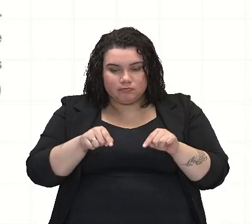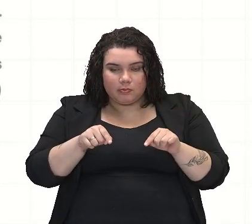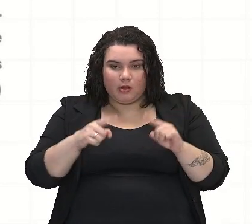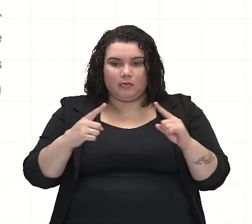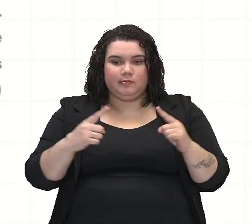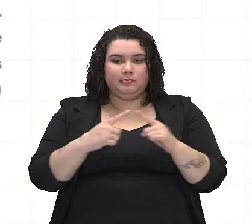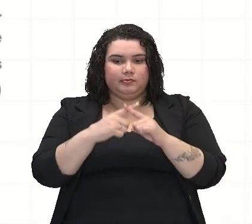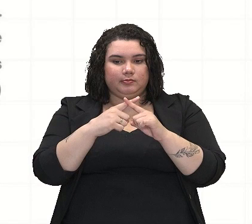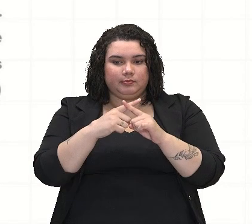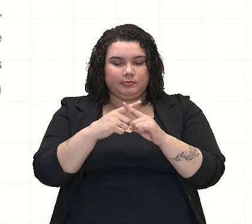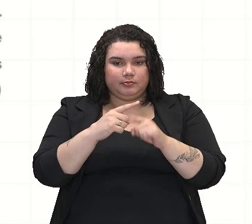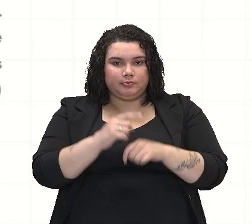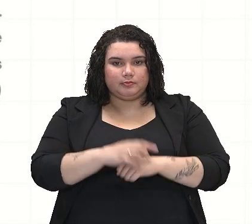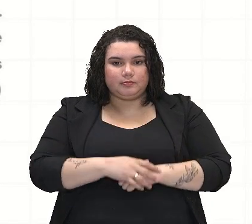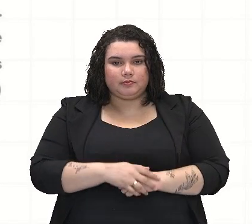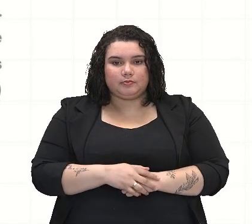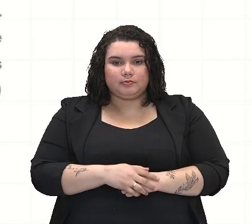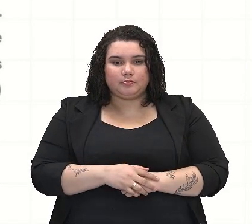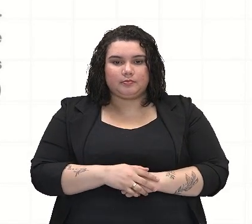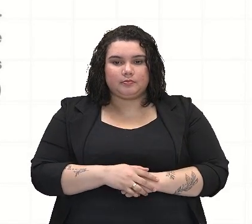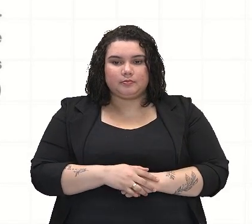semicircunferências aí, né?